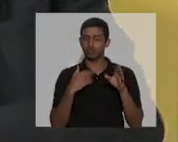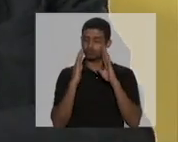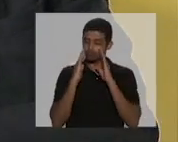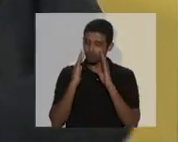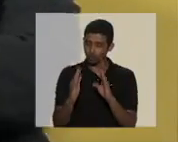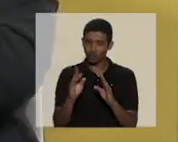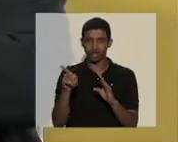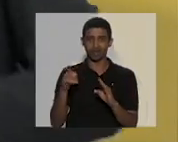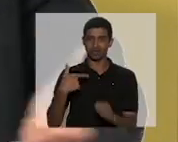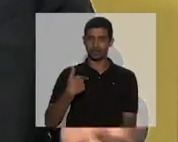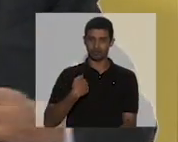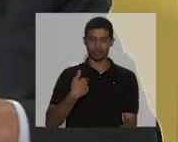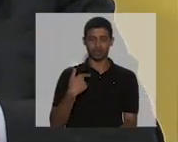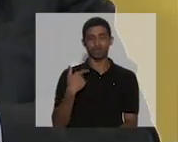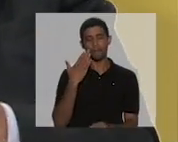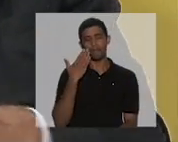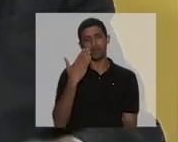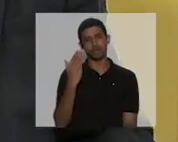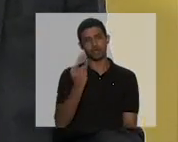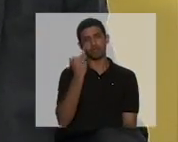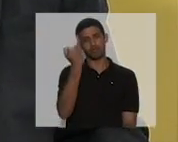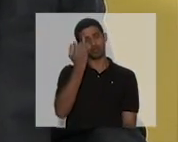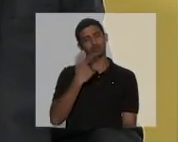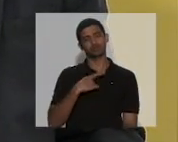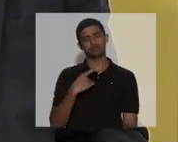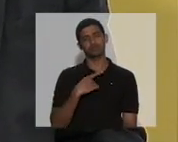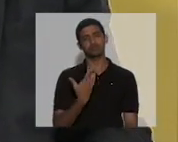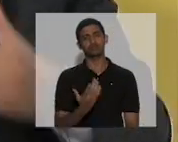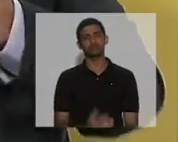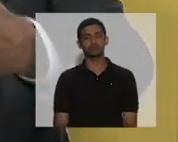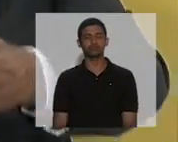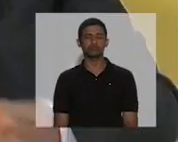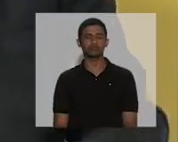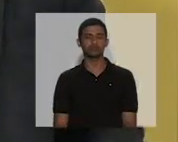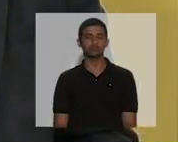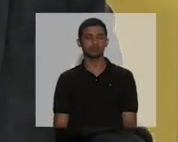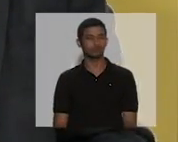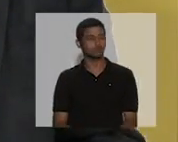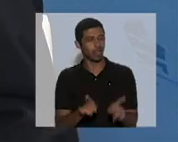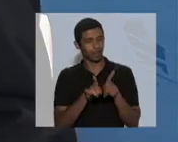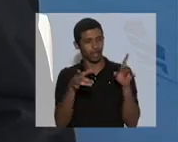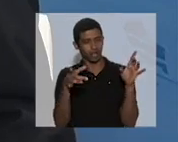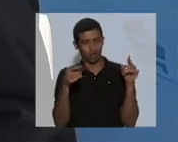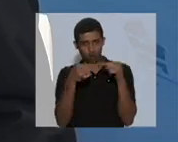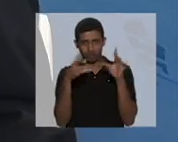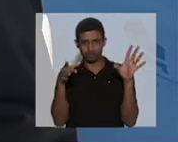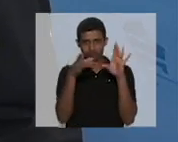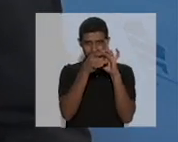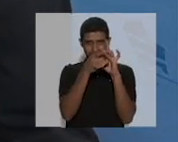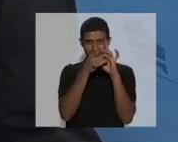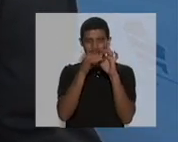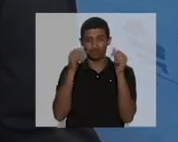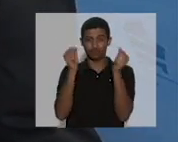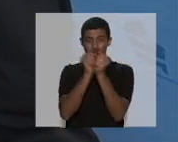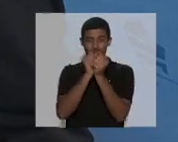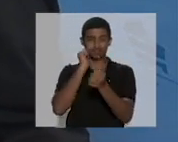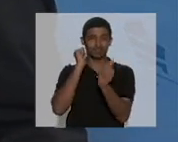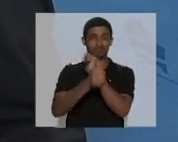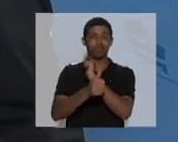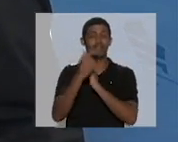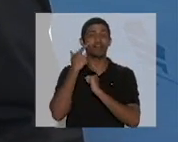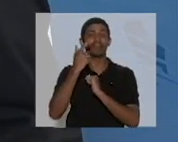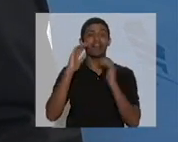Era Vargas sem tecer sem fazer essa observação. E ligando a Era Vargas ao esporte,